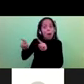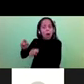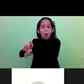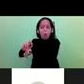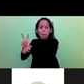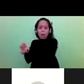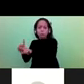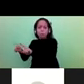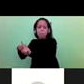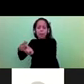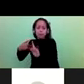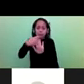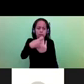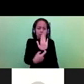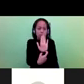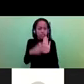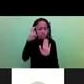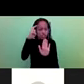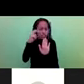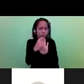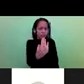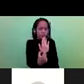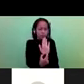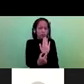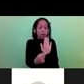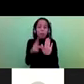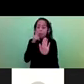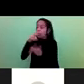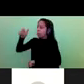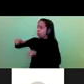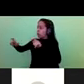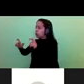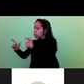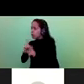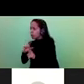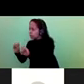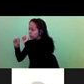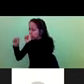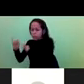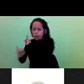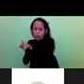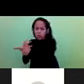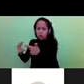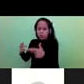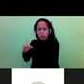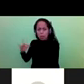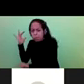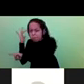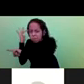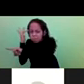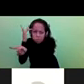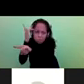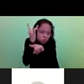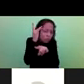a inteligência artificial reinam em todos os lugares? Quando as próprias máquinas